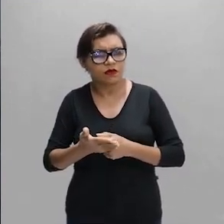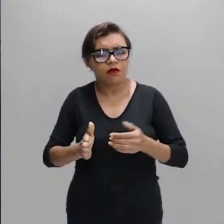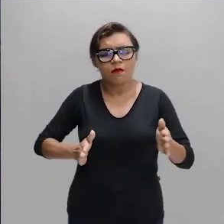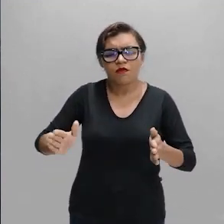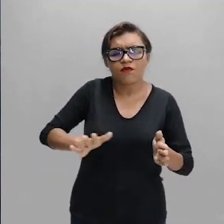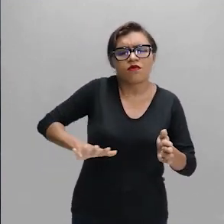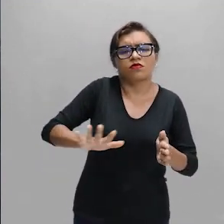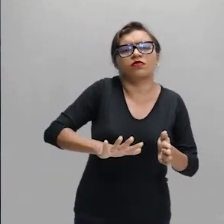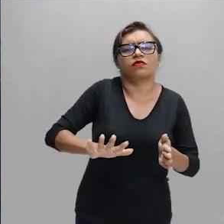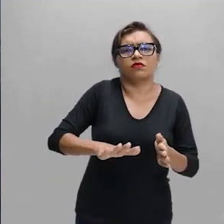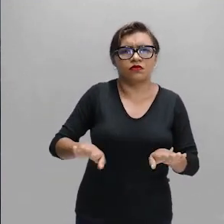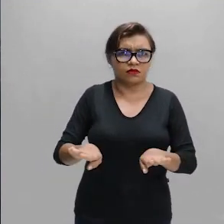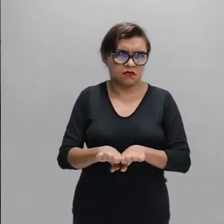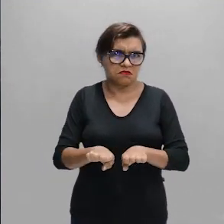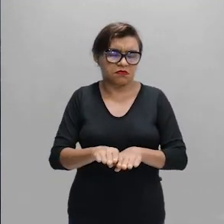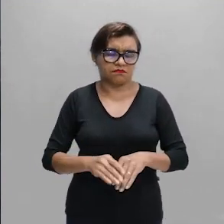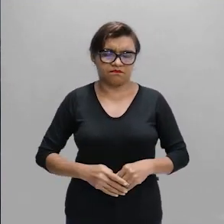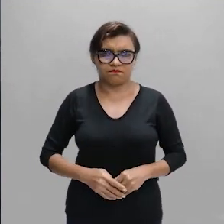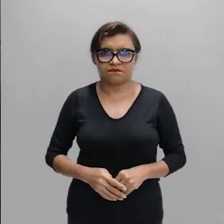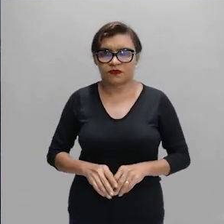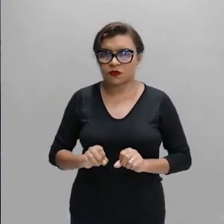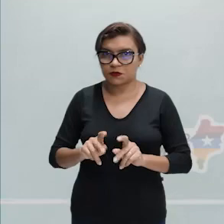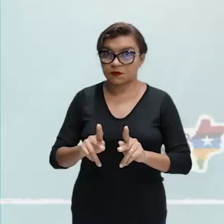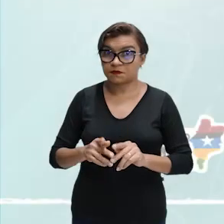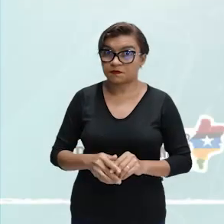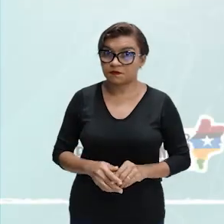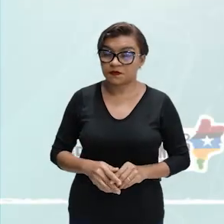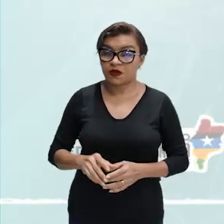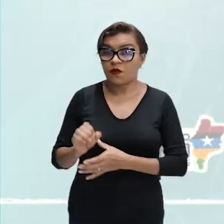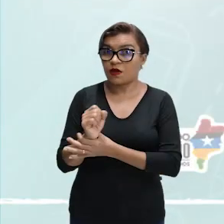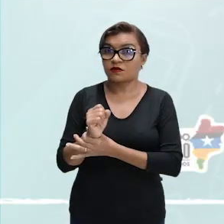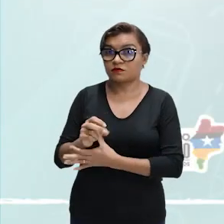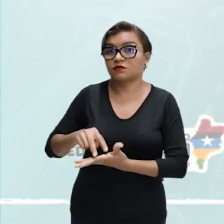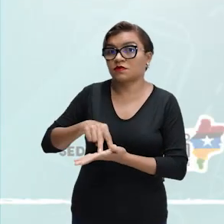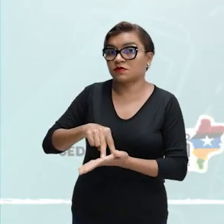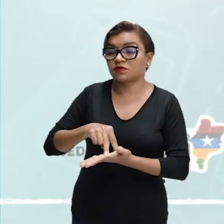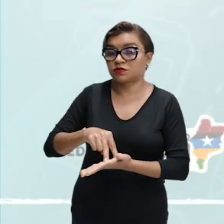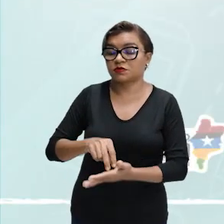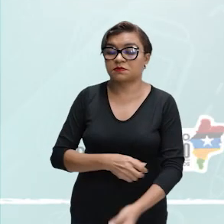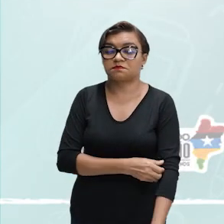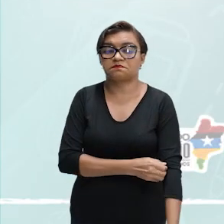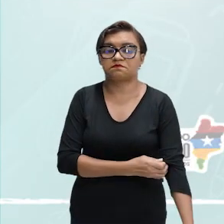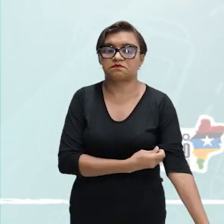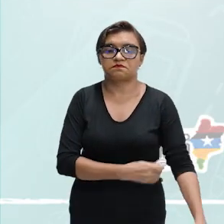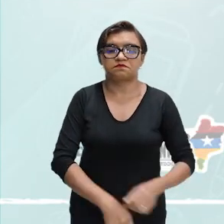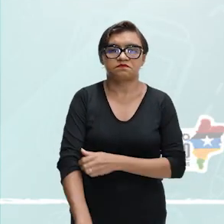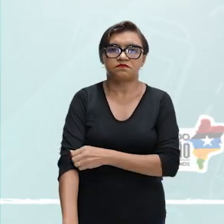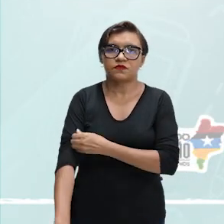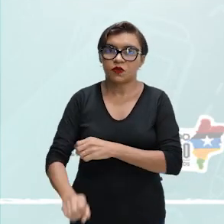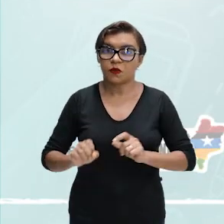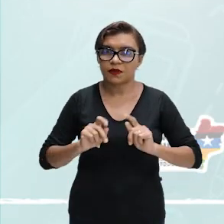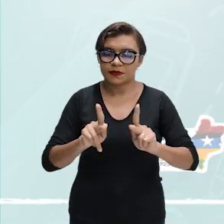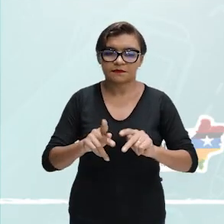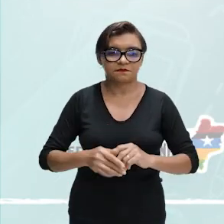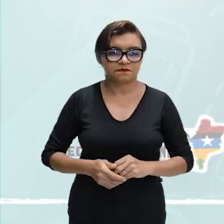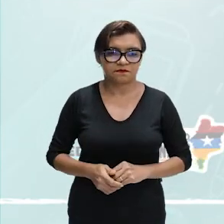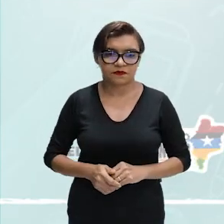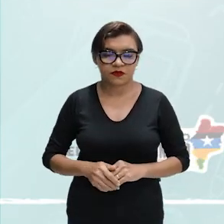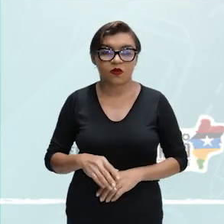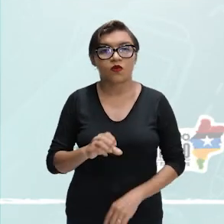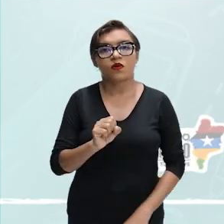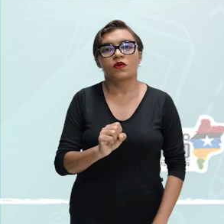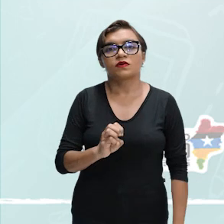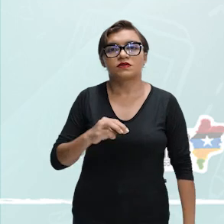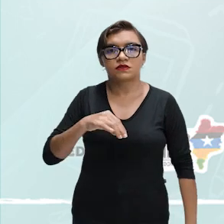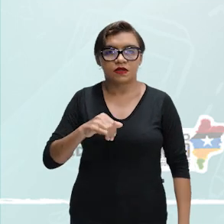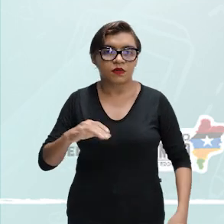nos valores que ele está intermediário. Tá ok? Então, essa é a resistência típica aí é deles, tá certo? Os semicondutores, eles